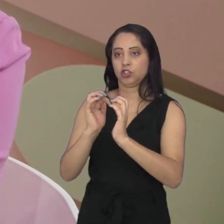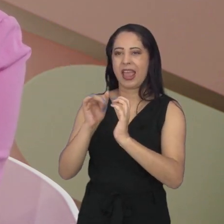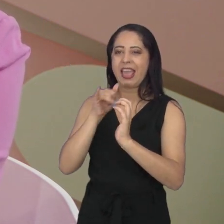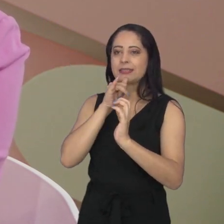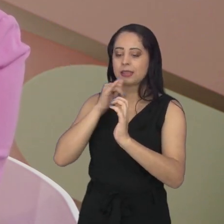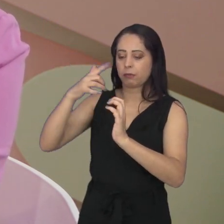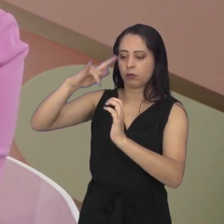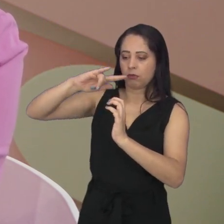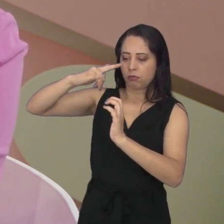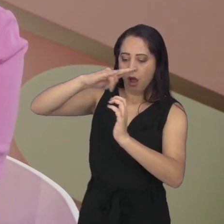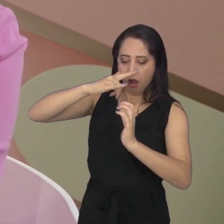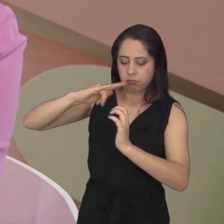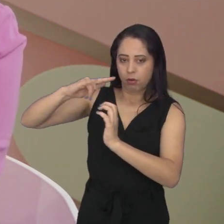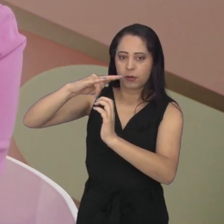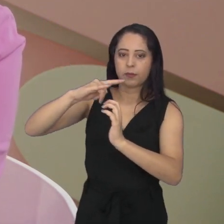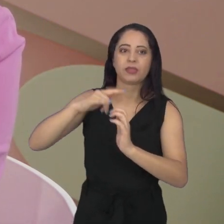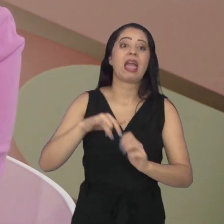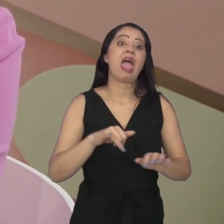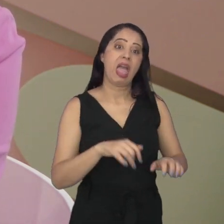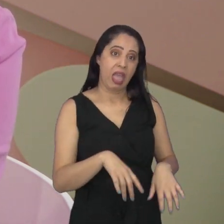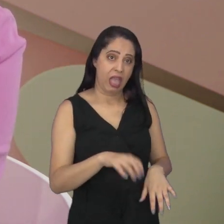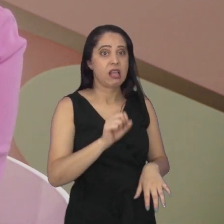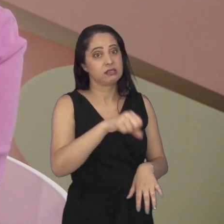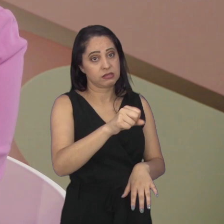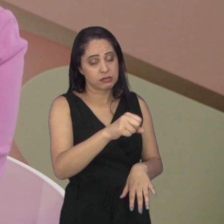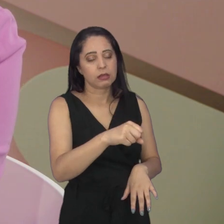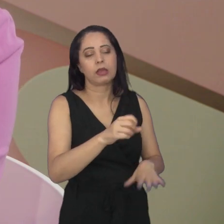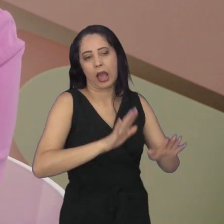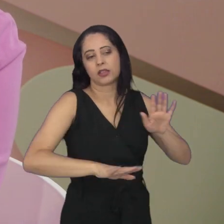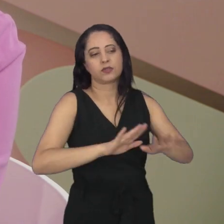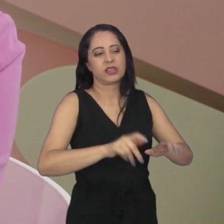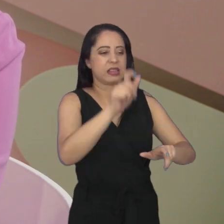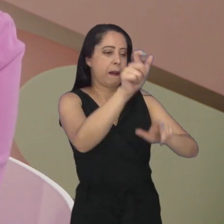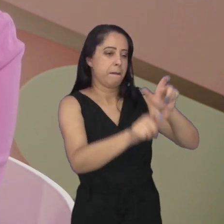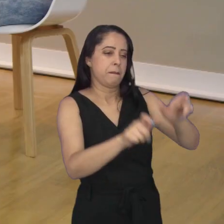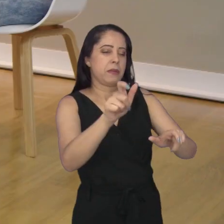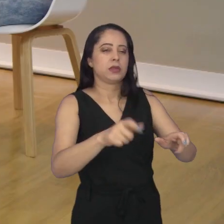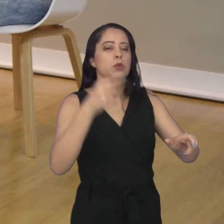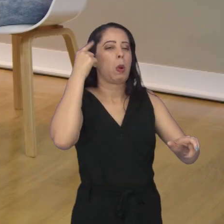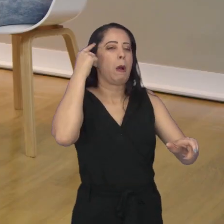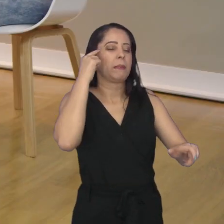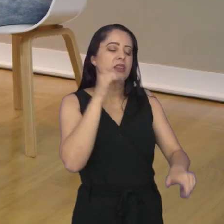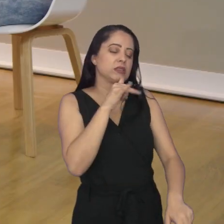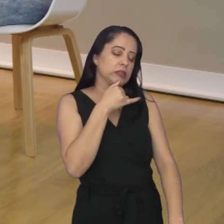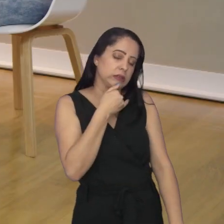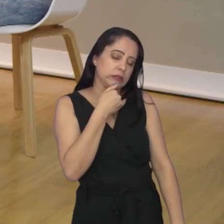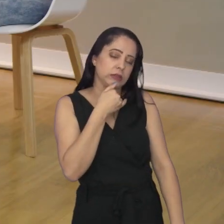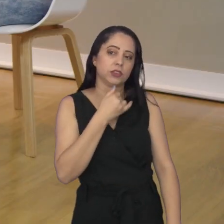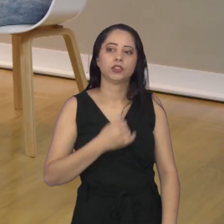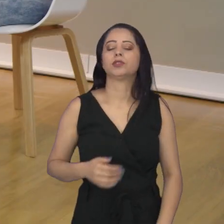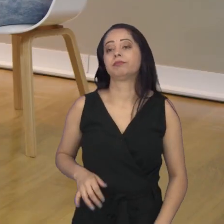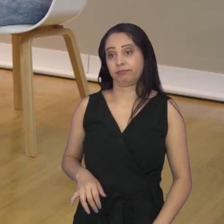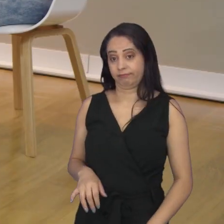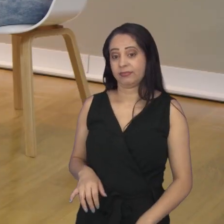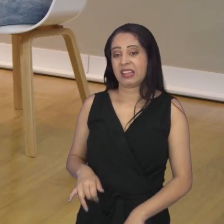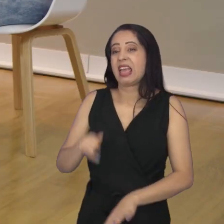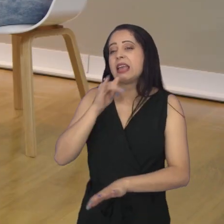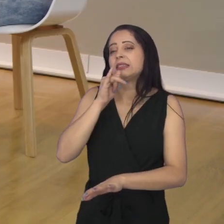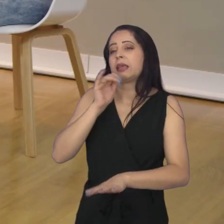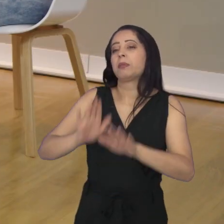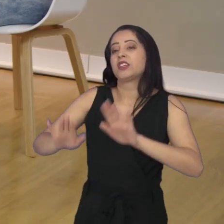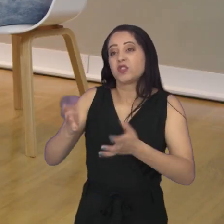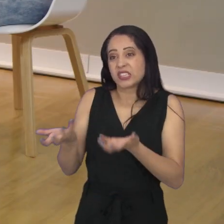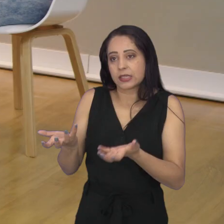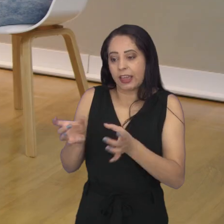Claro. Tá? De repente você traz uma memória triste, não é esse o objetivo não é esse da o objetivo. conversa. Ou então você está querendo vender algo para uma